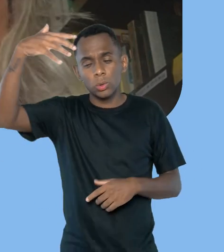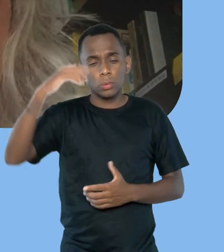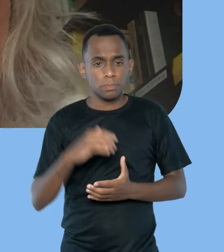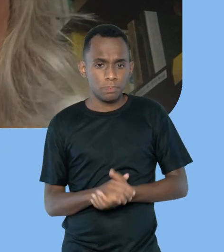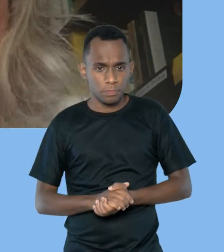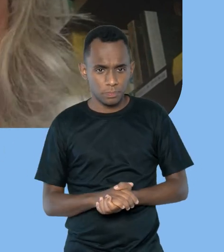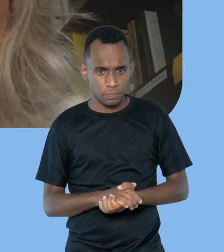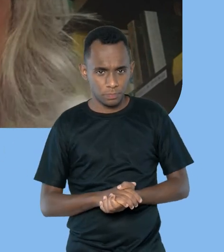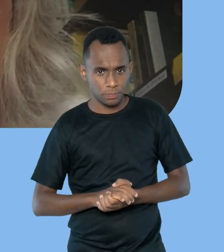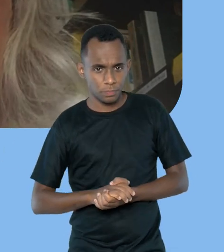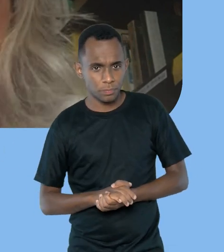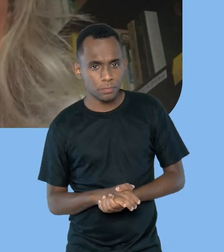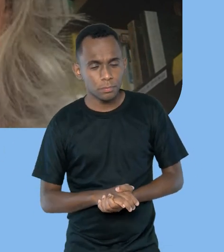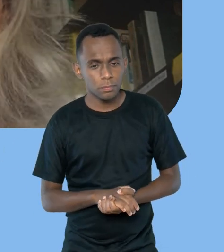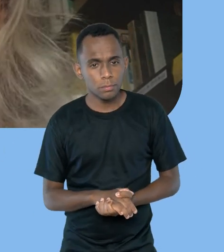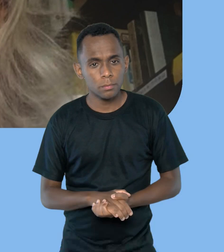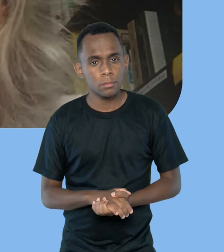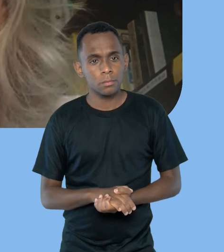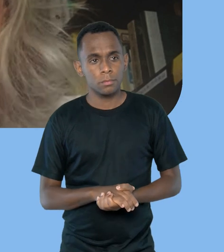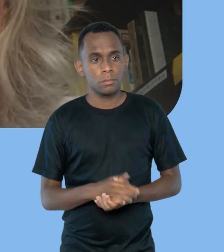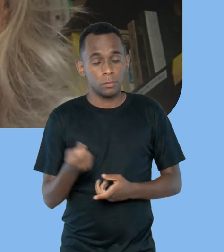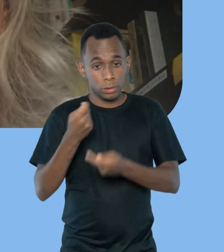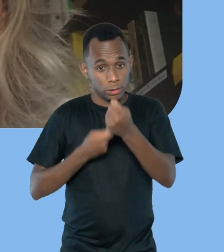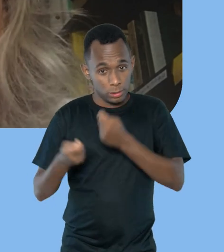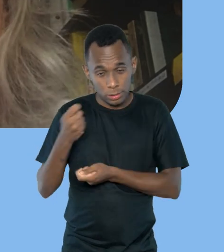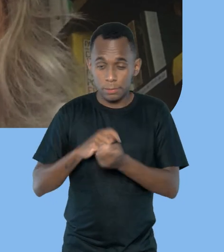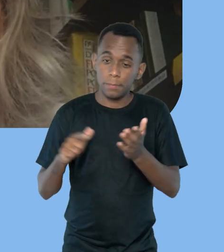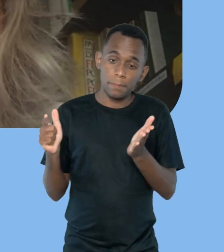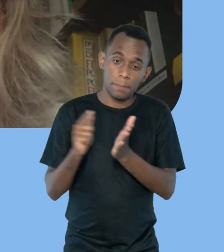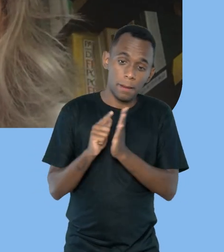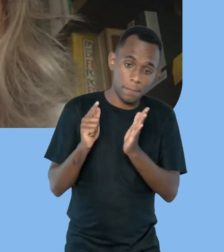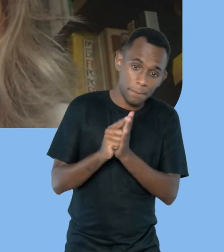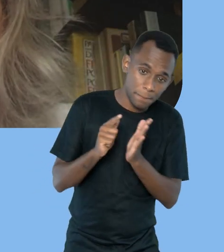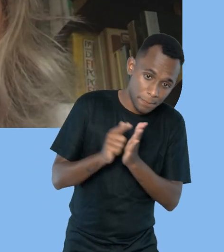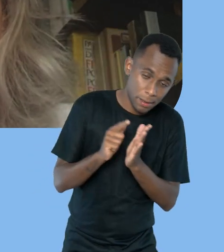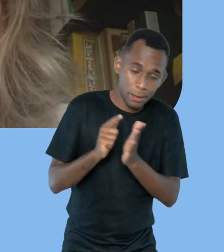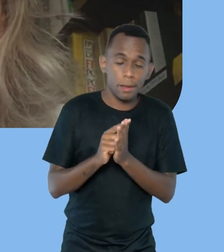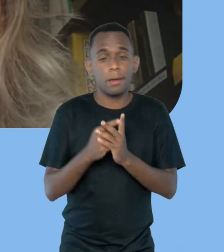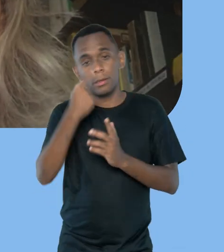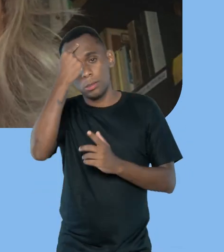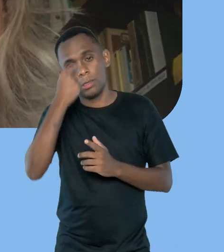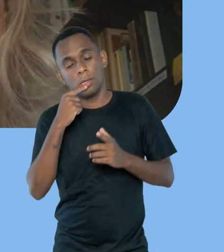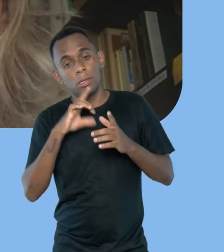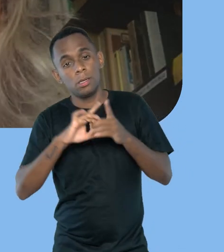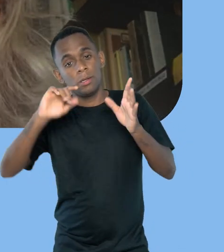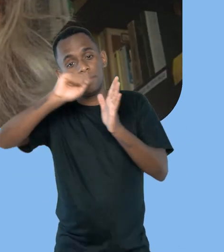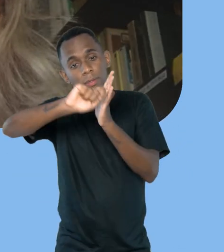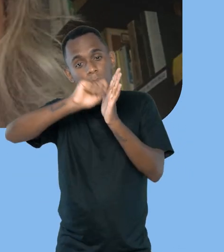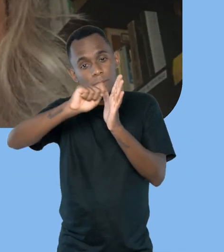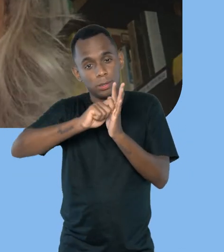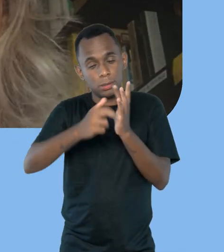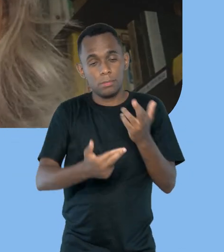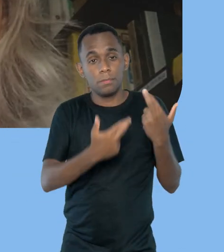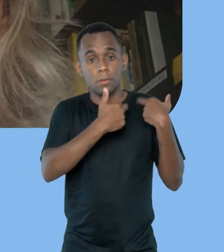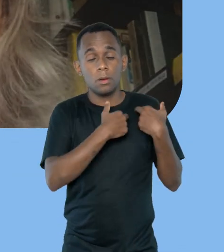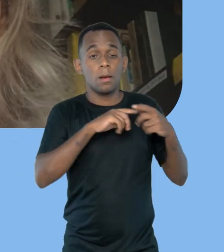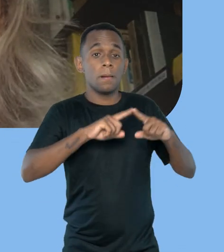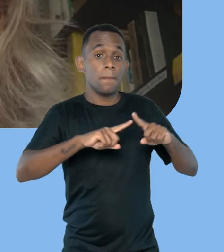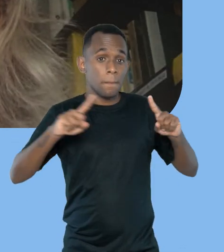Bom, na questão do mercado, é papel, exceção de direito autoral. A vantagem